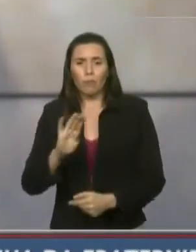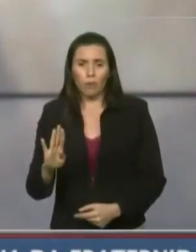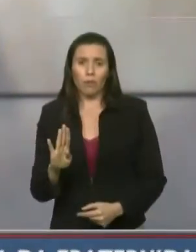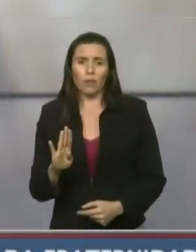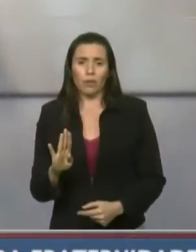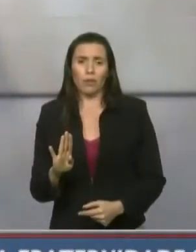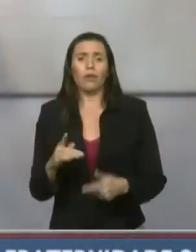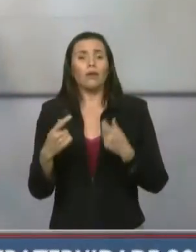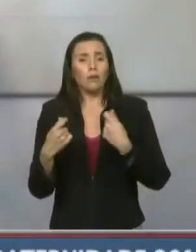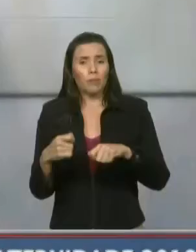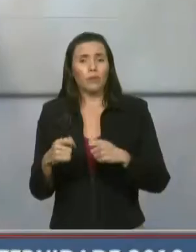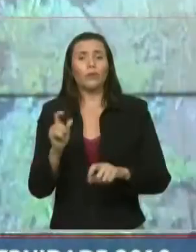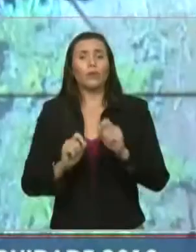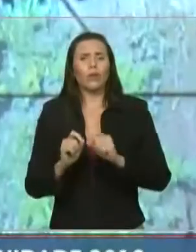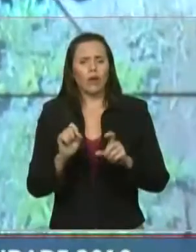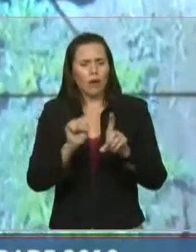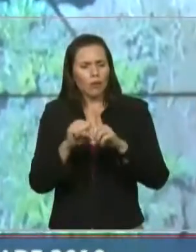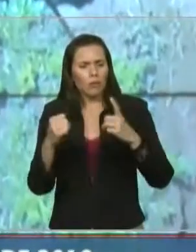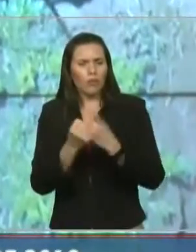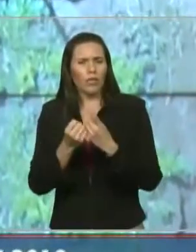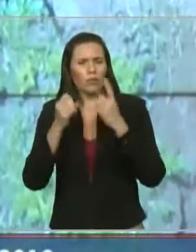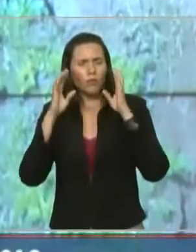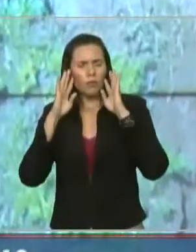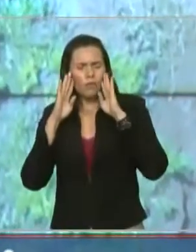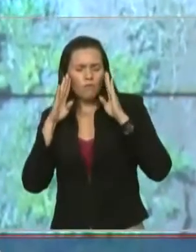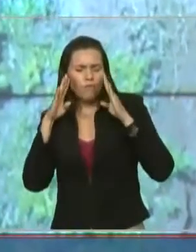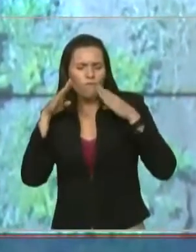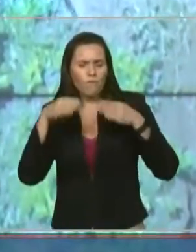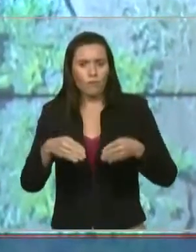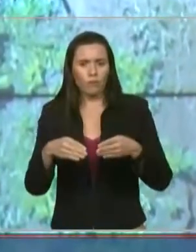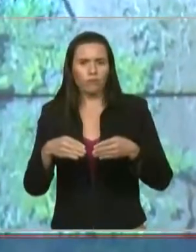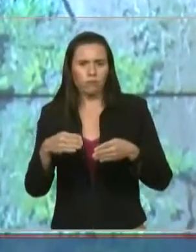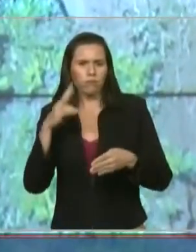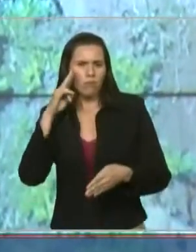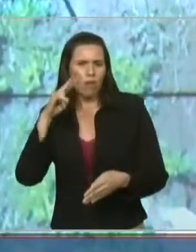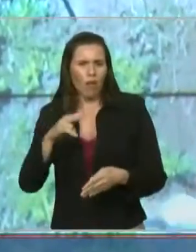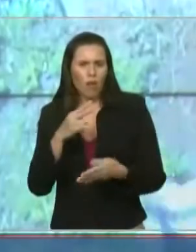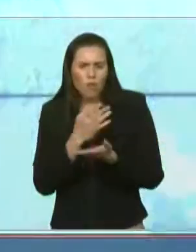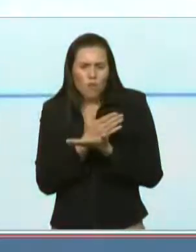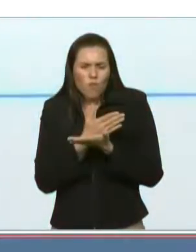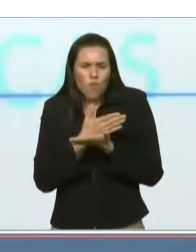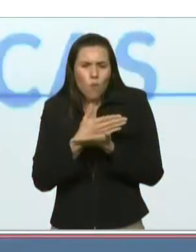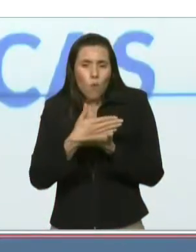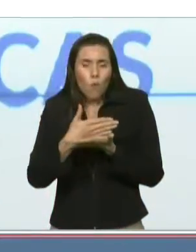um olhar atento da sociedade durante todo ele, né? Do início ao fim.